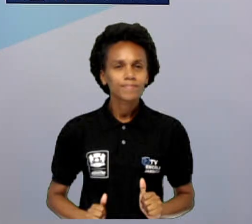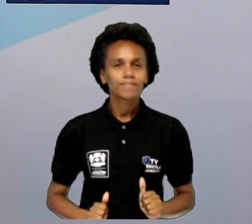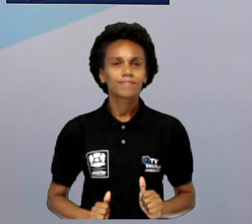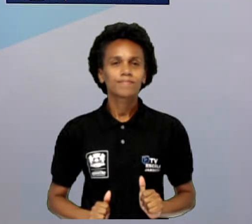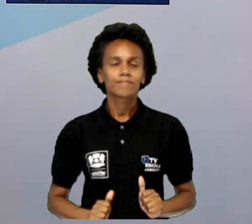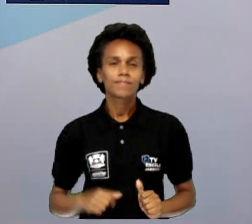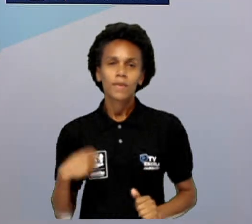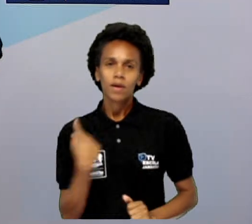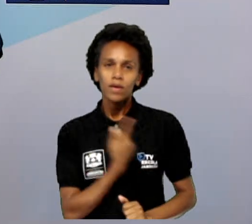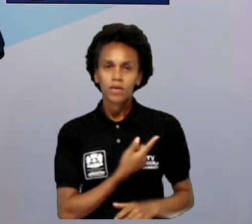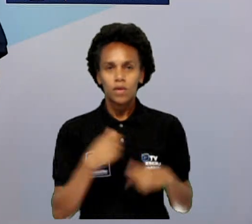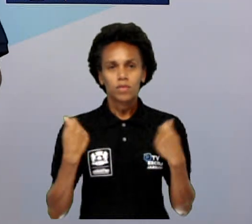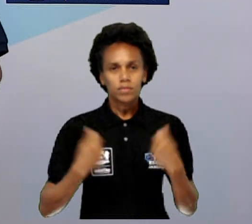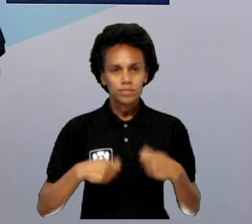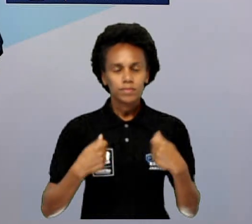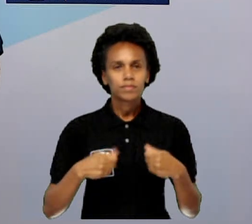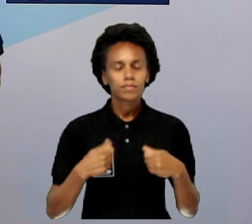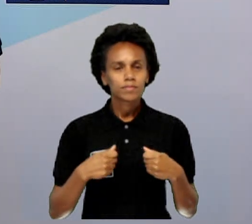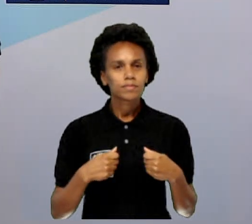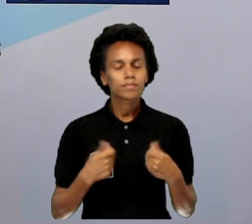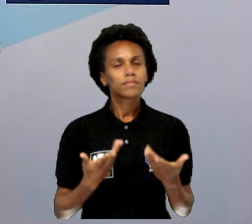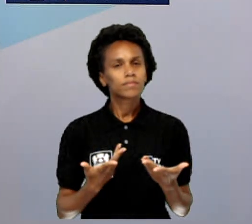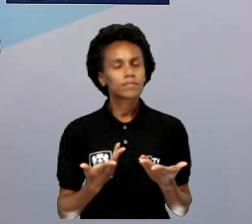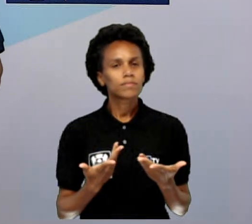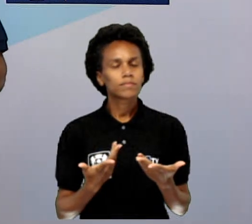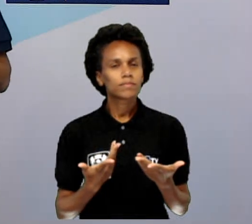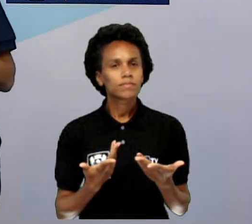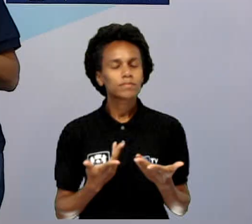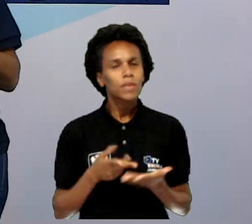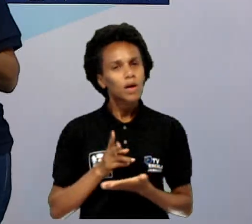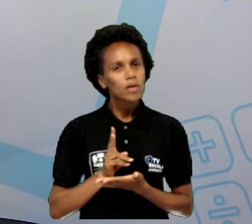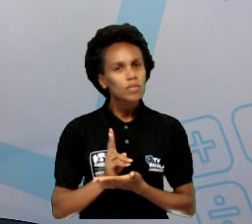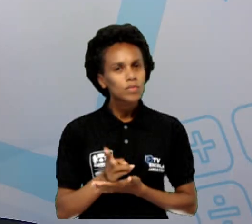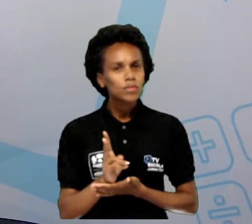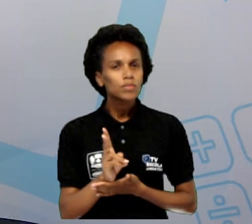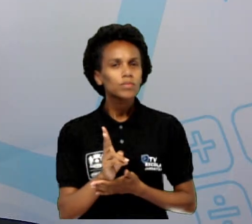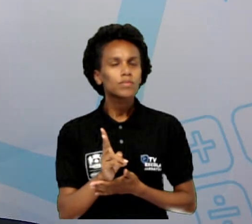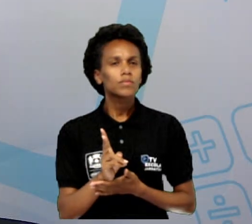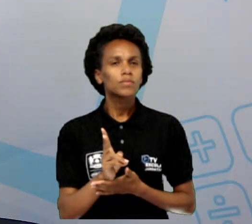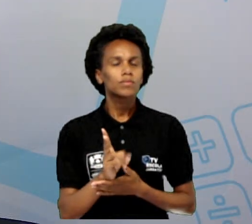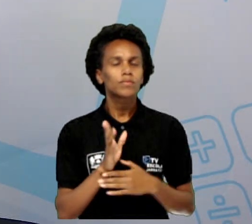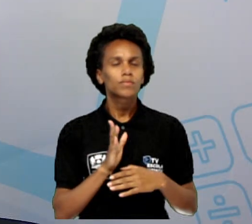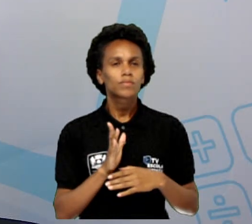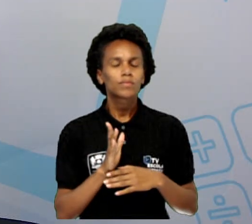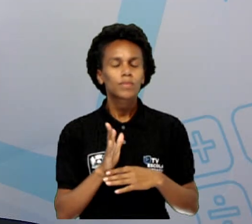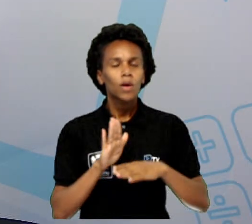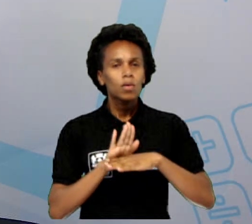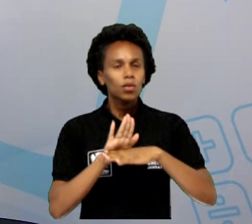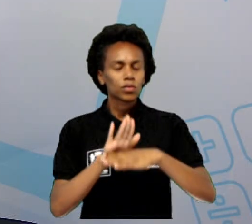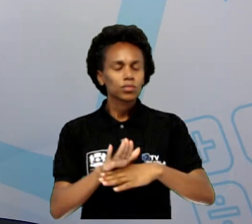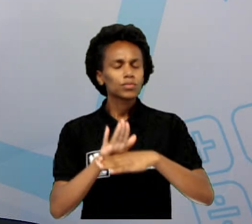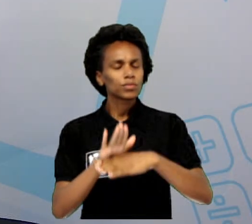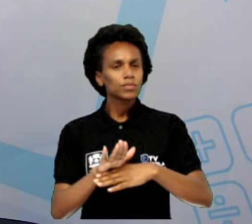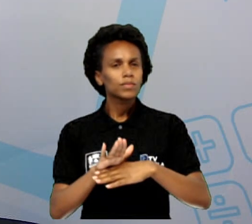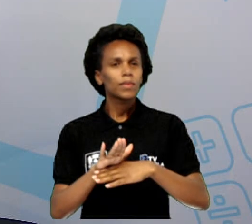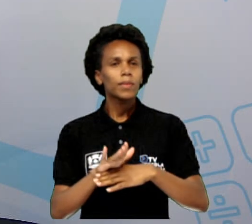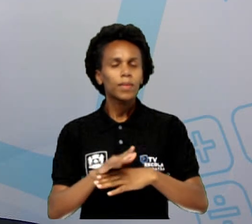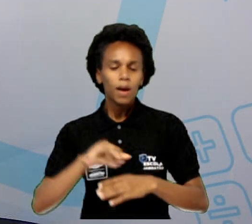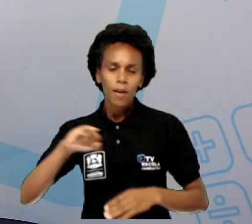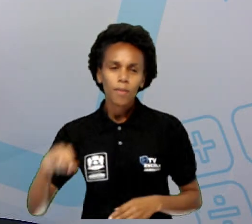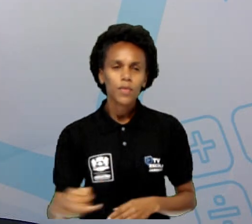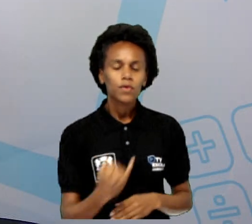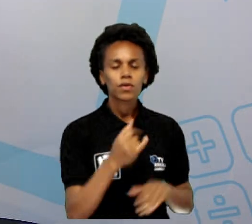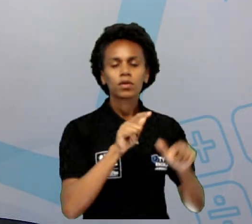esse ambiente tão importante para nós continue gostoso de ser aproveitado, tá